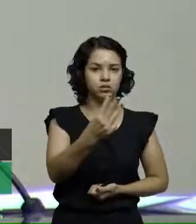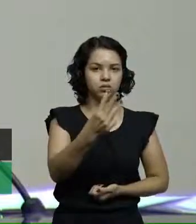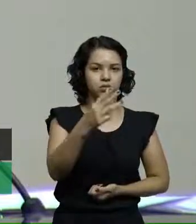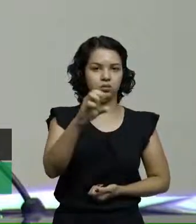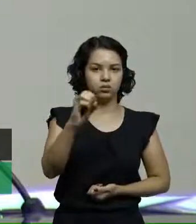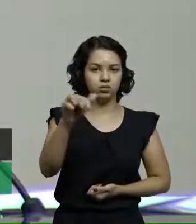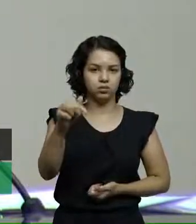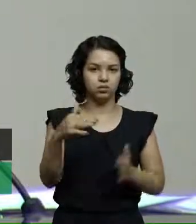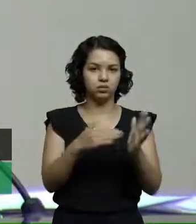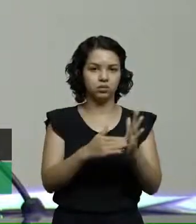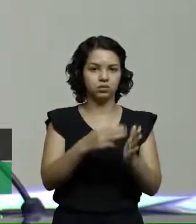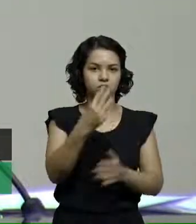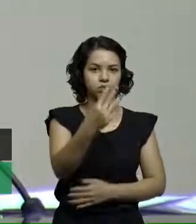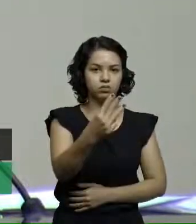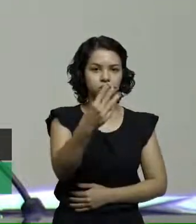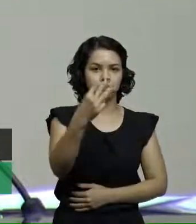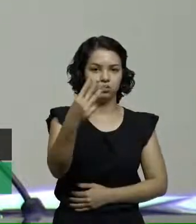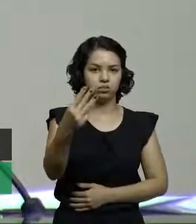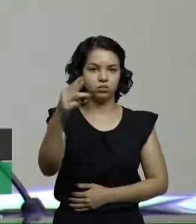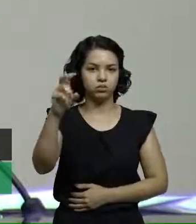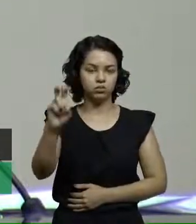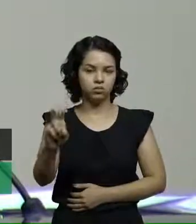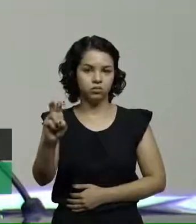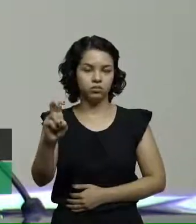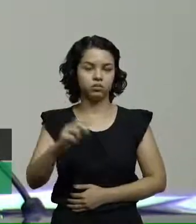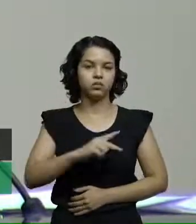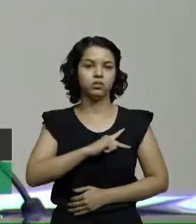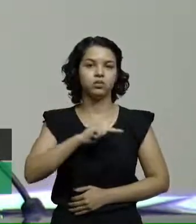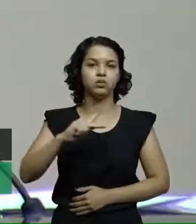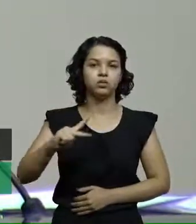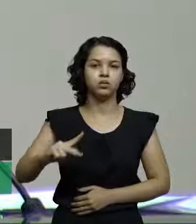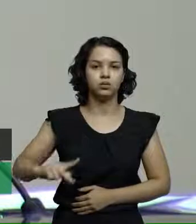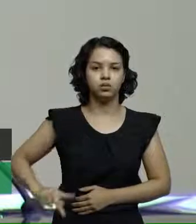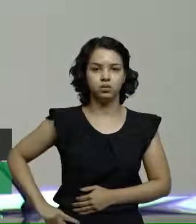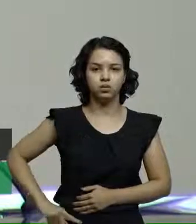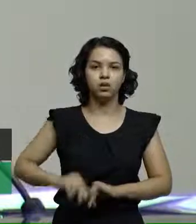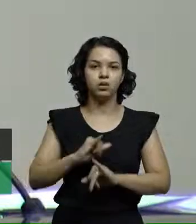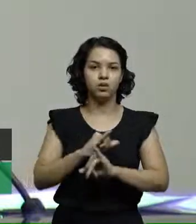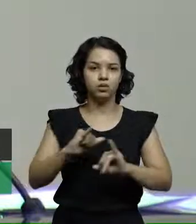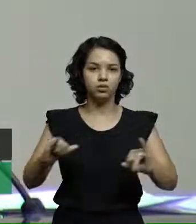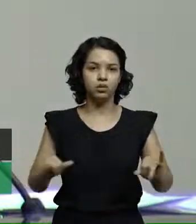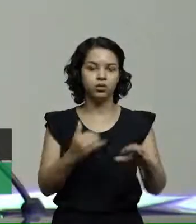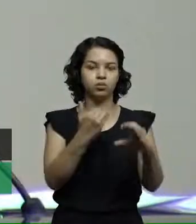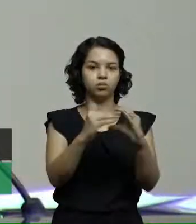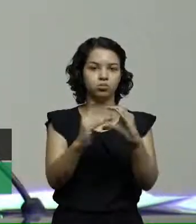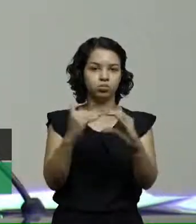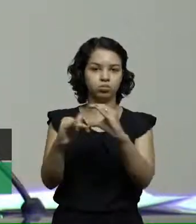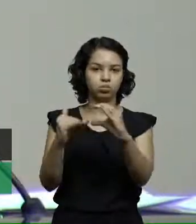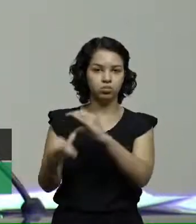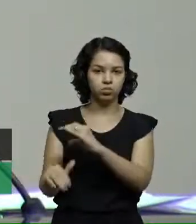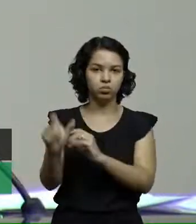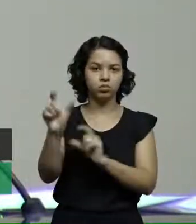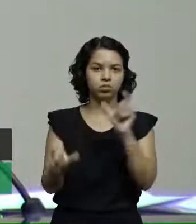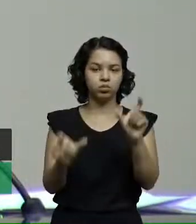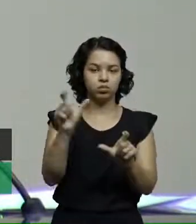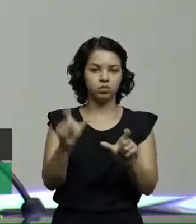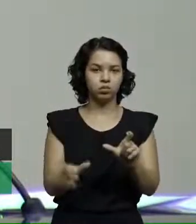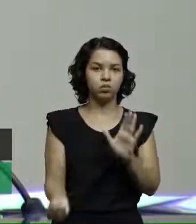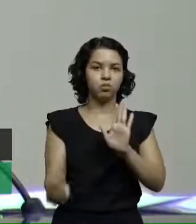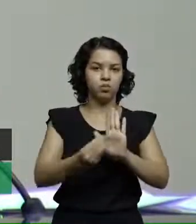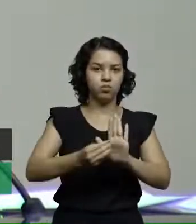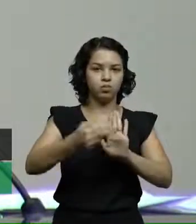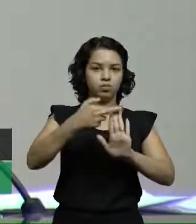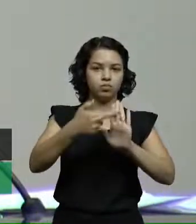307 a 335. Esta presidência comunica que encaminhará aos destinatários, conforme